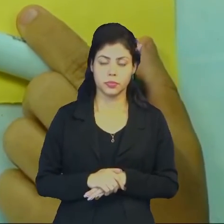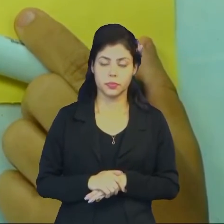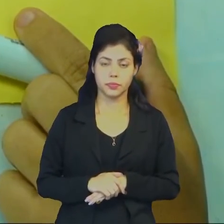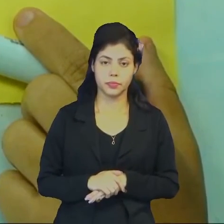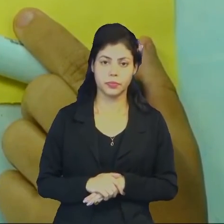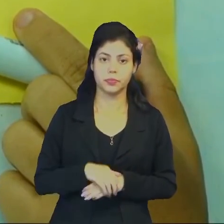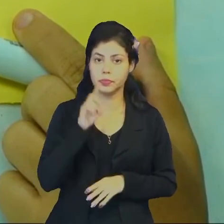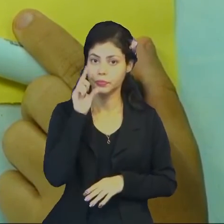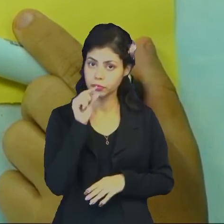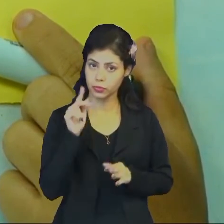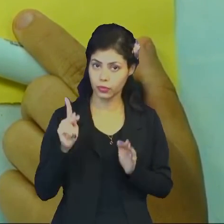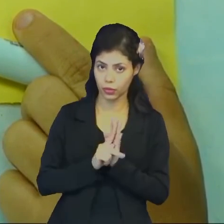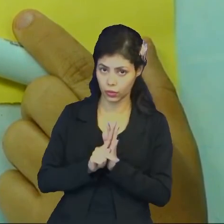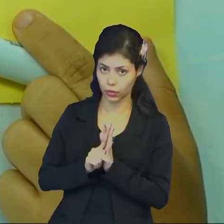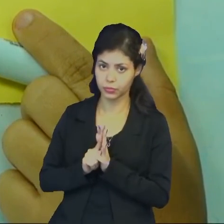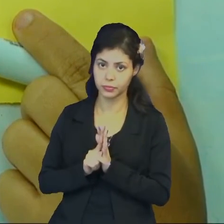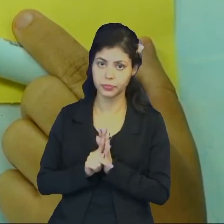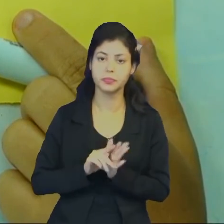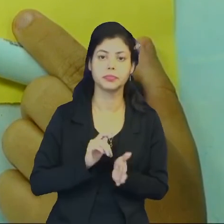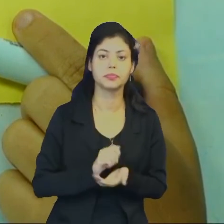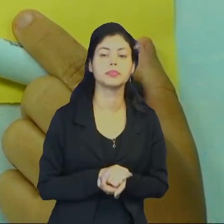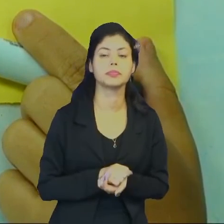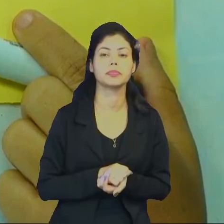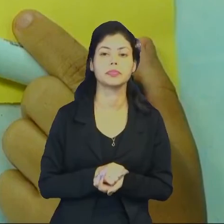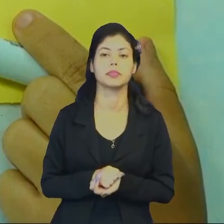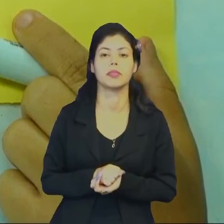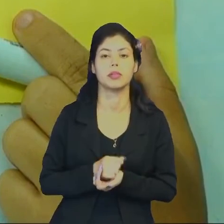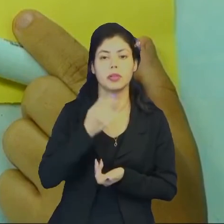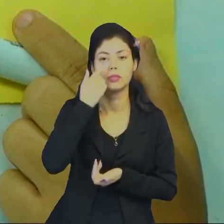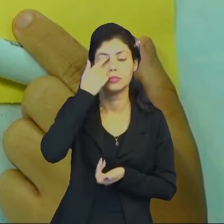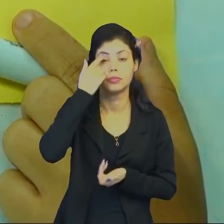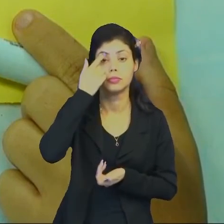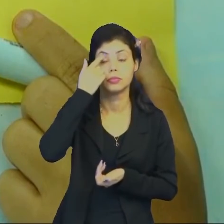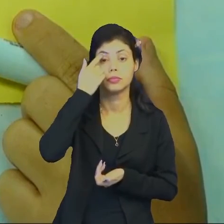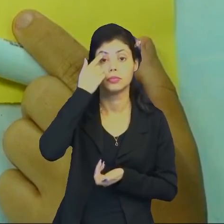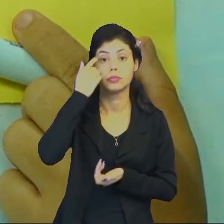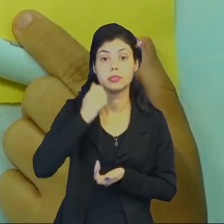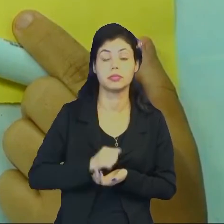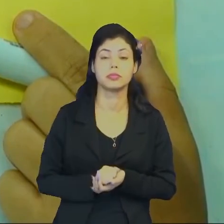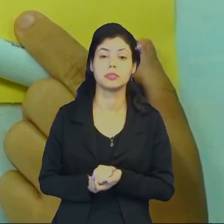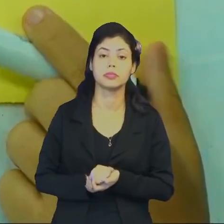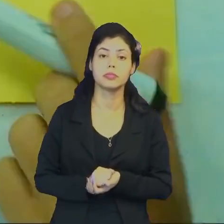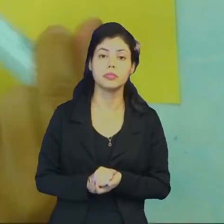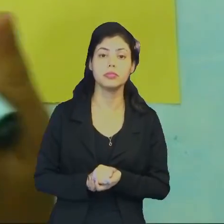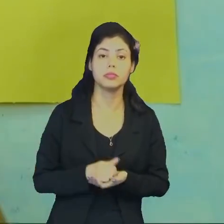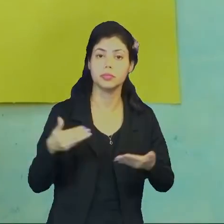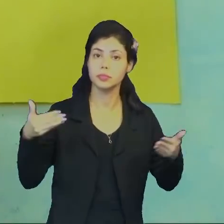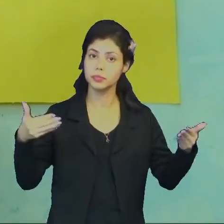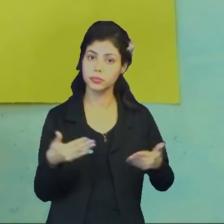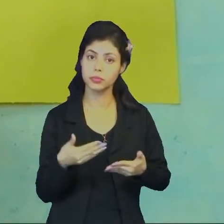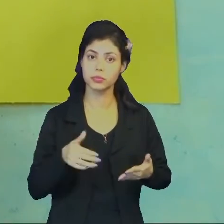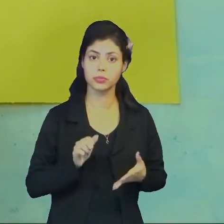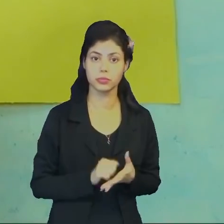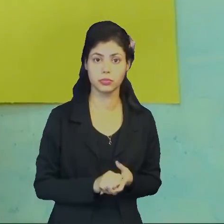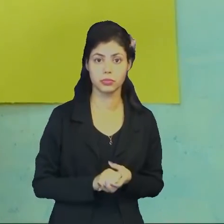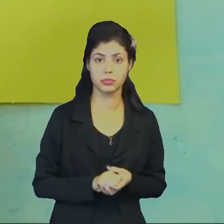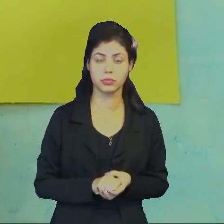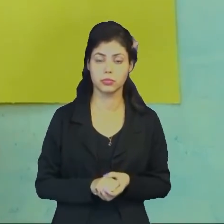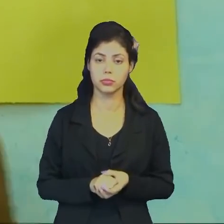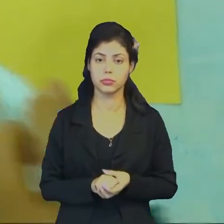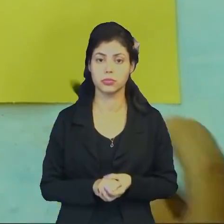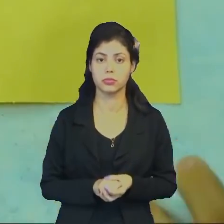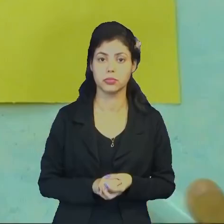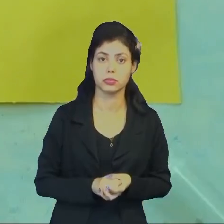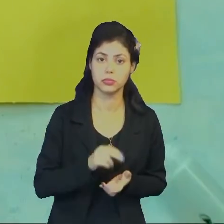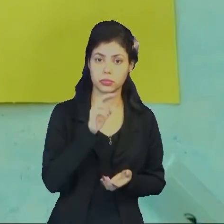uma parte essencial ao pássaro lá, tá? A asa, ok? Agora, se eu